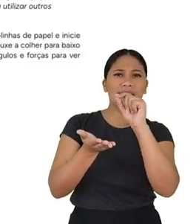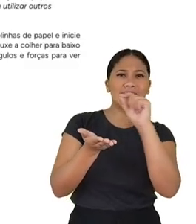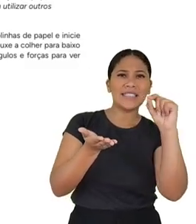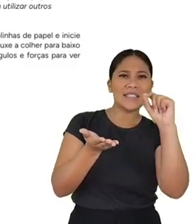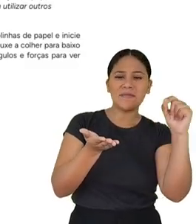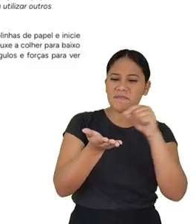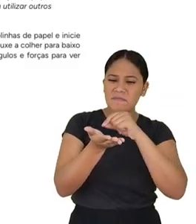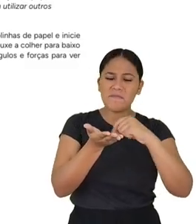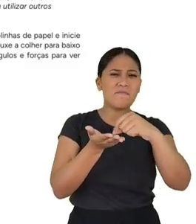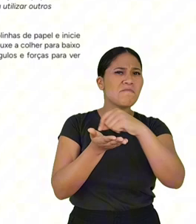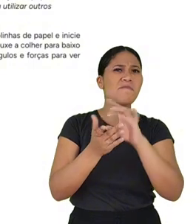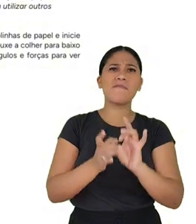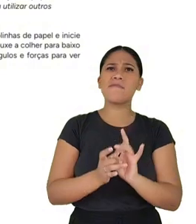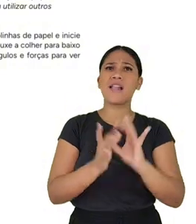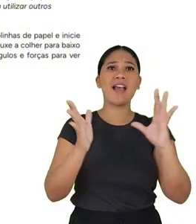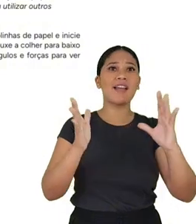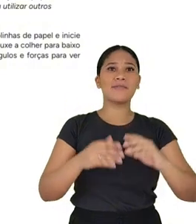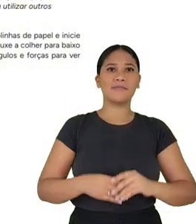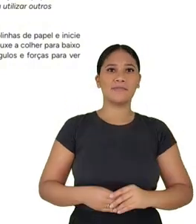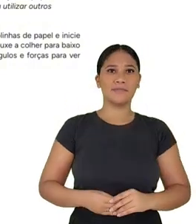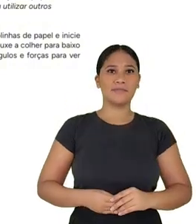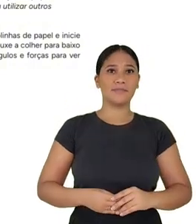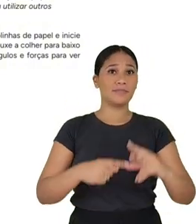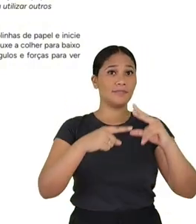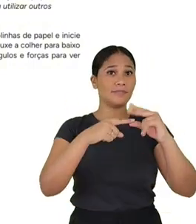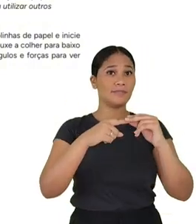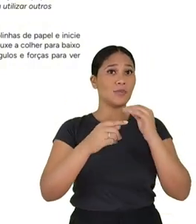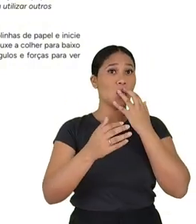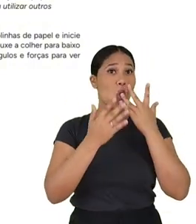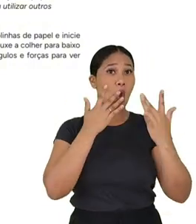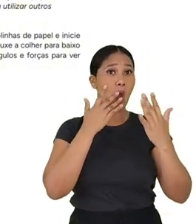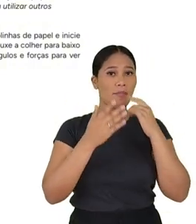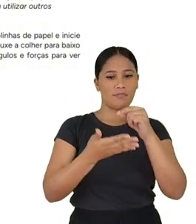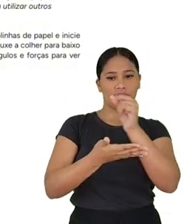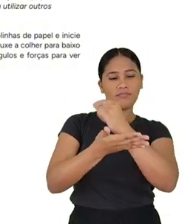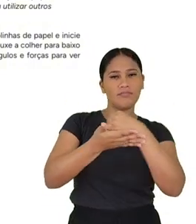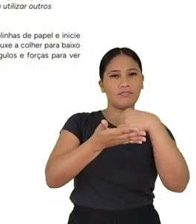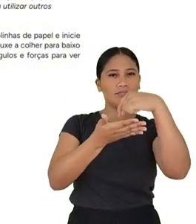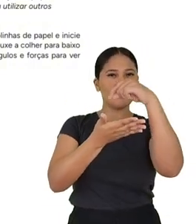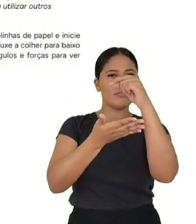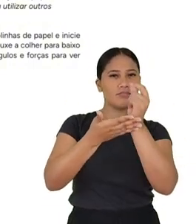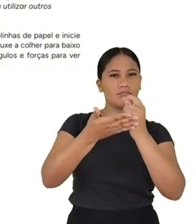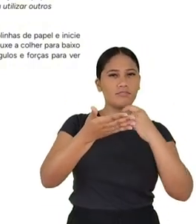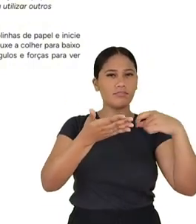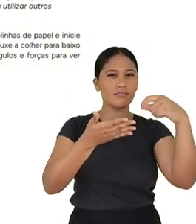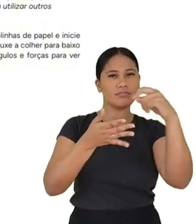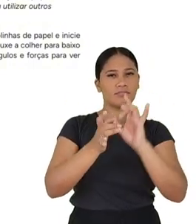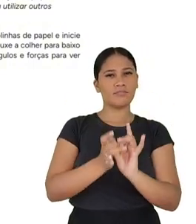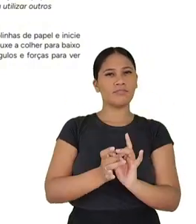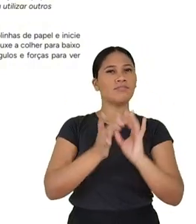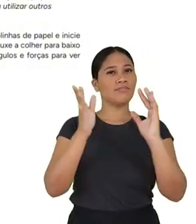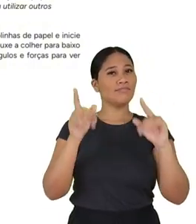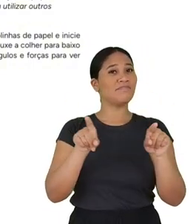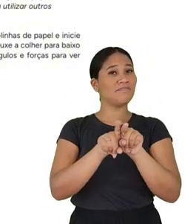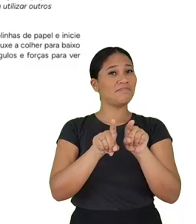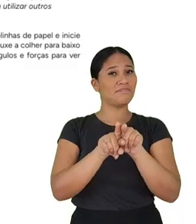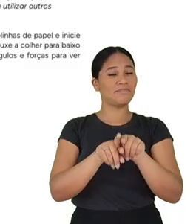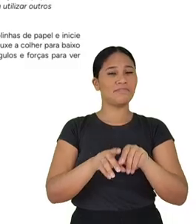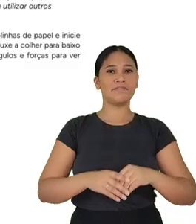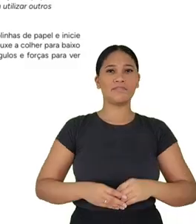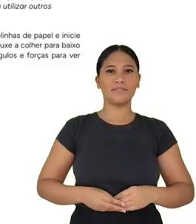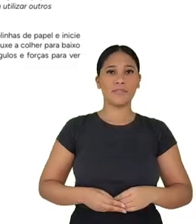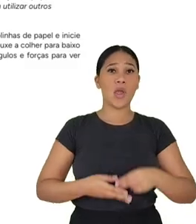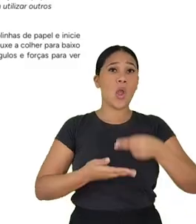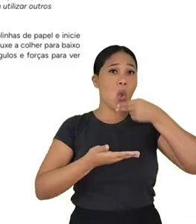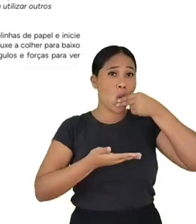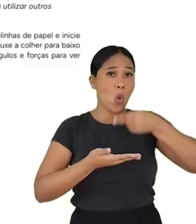desenho que desejar. Use canetas coloridas para desenhar padrões ou figuras no palito e na colher.